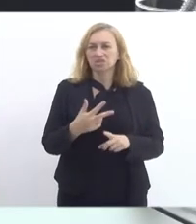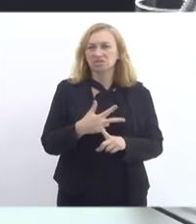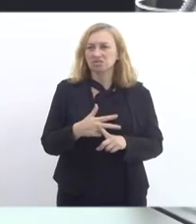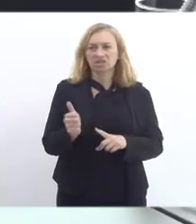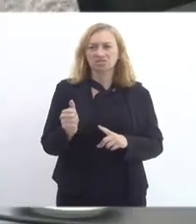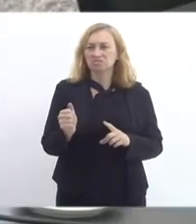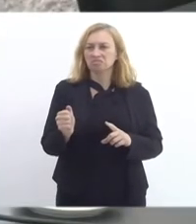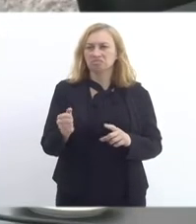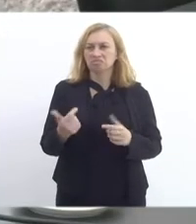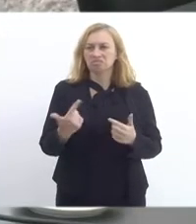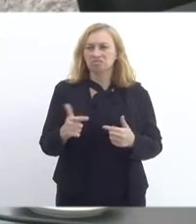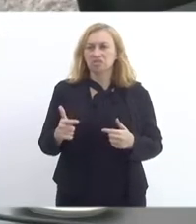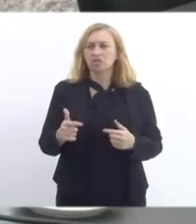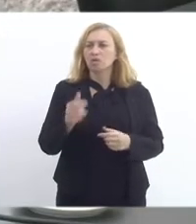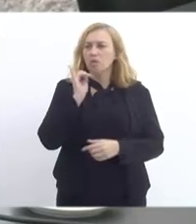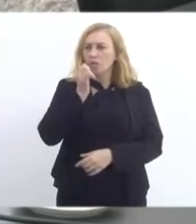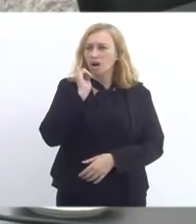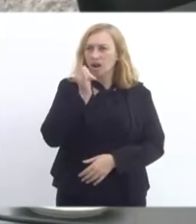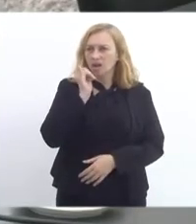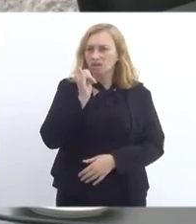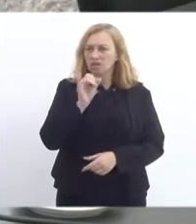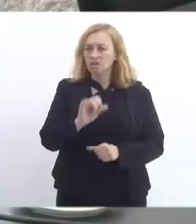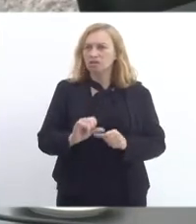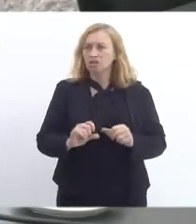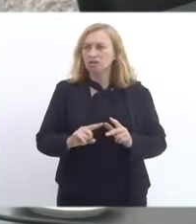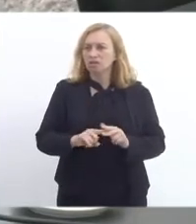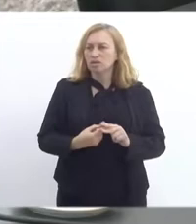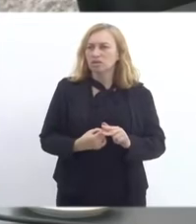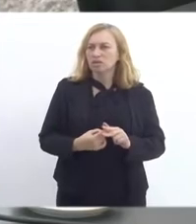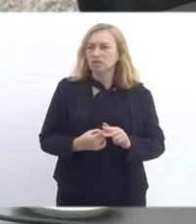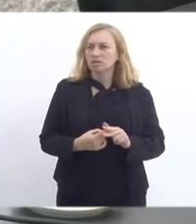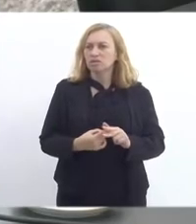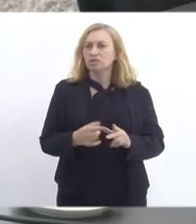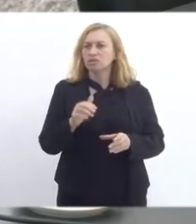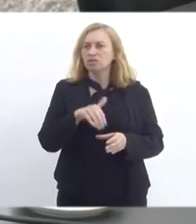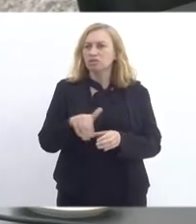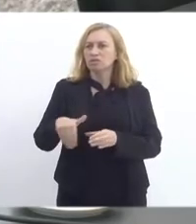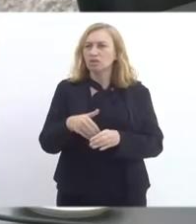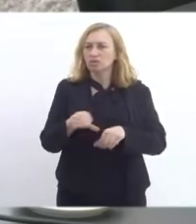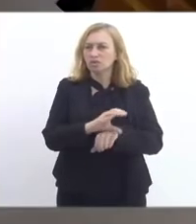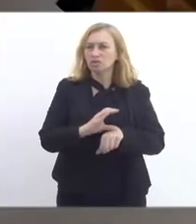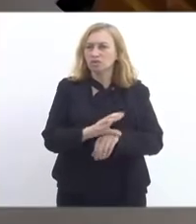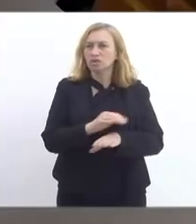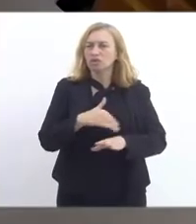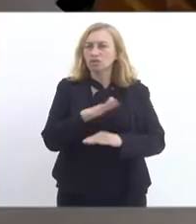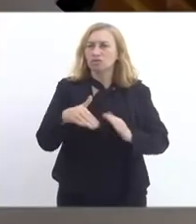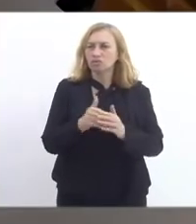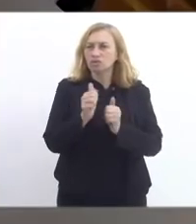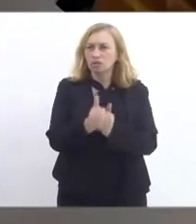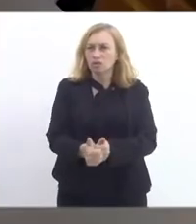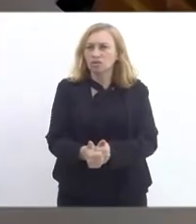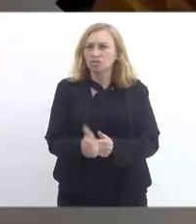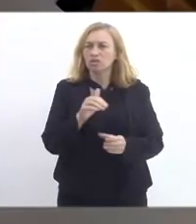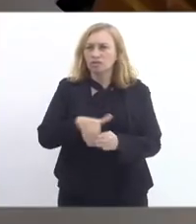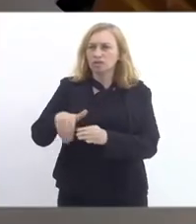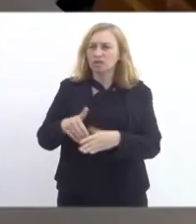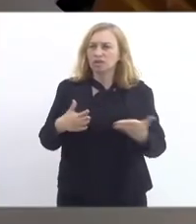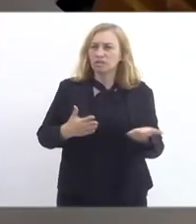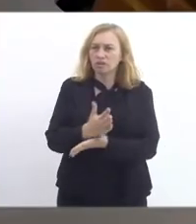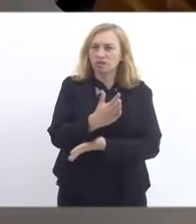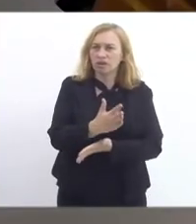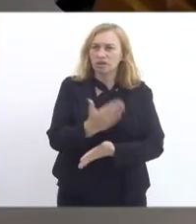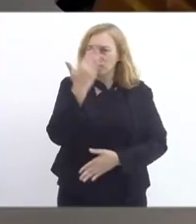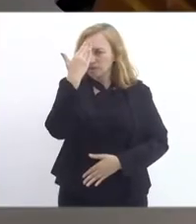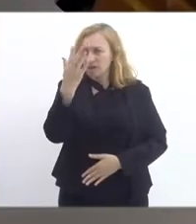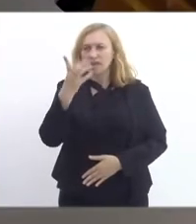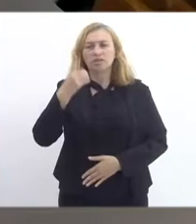tem. Então, deputado relator, altera o voto para constitucionalidade. E todos acompanham. Todos acompanham. Discussão em votação, aprovado.